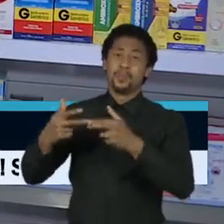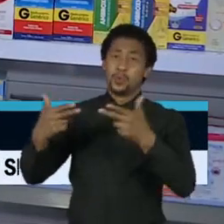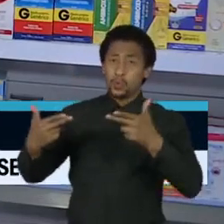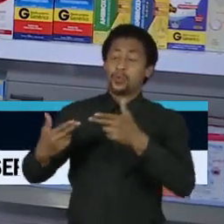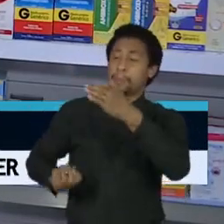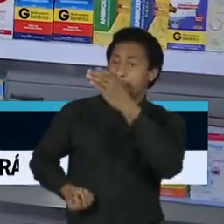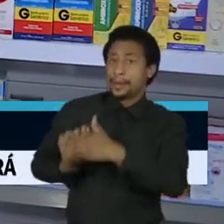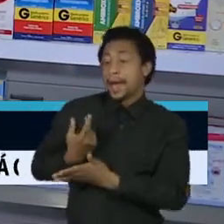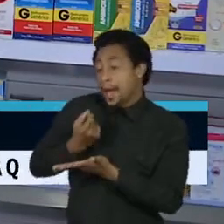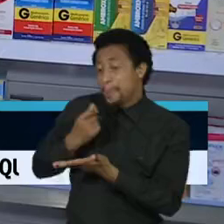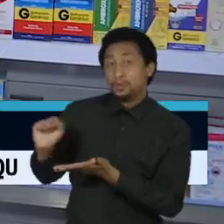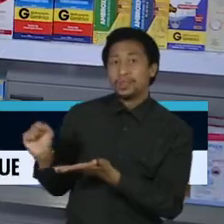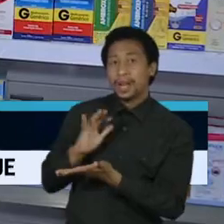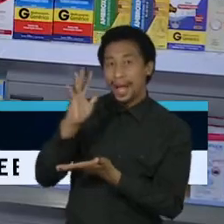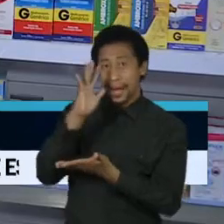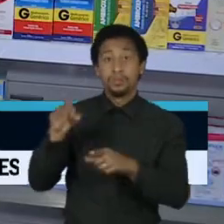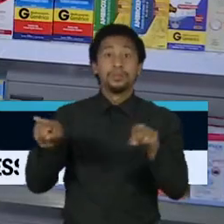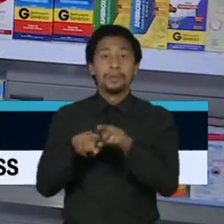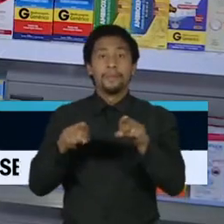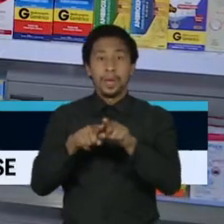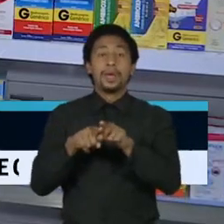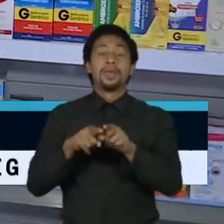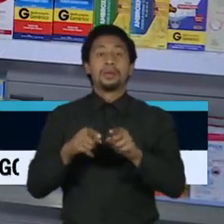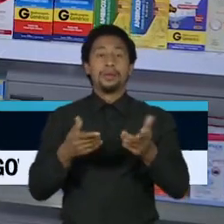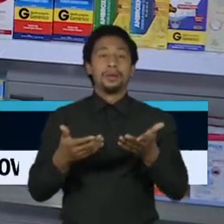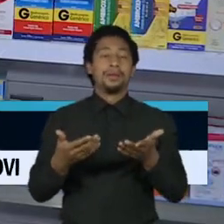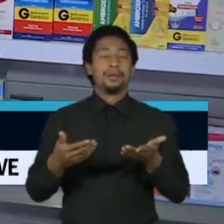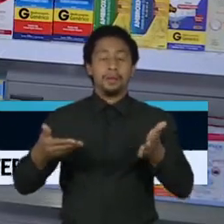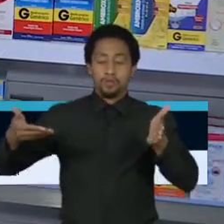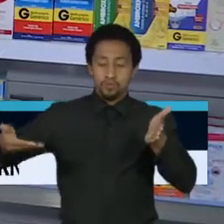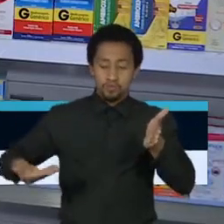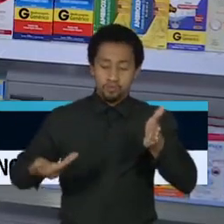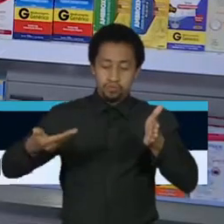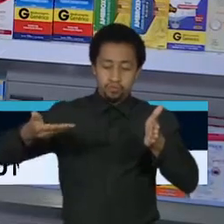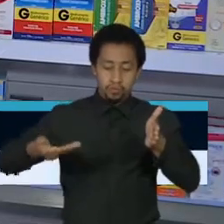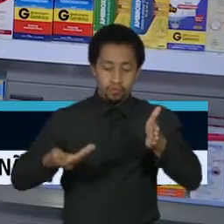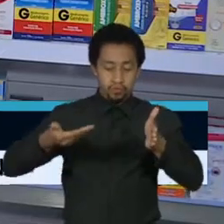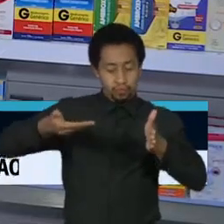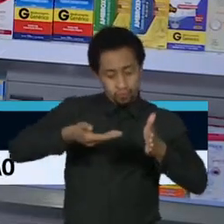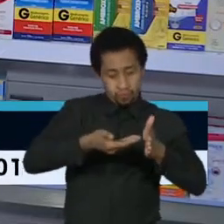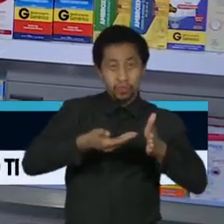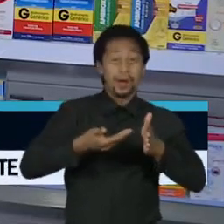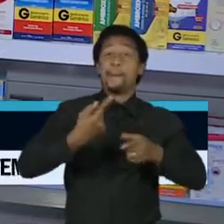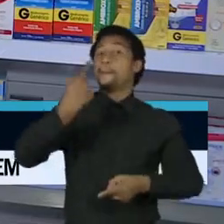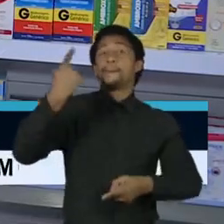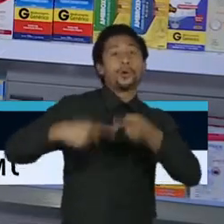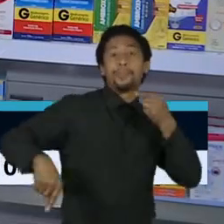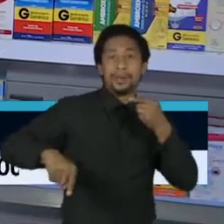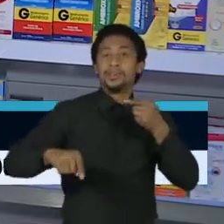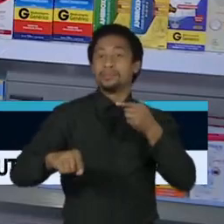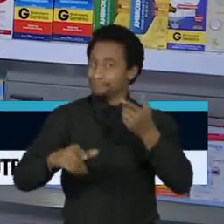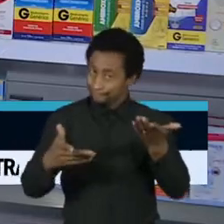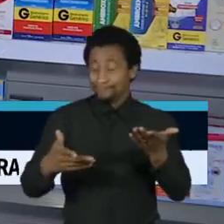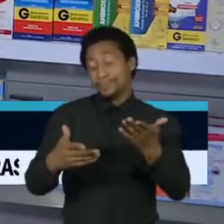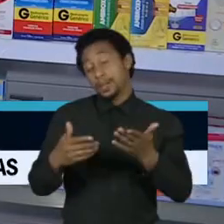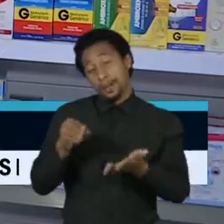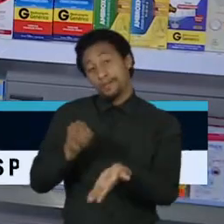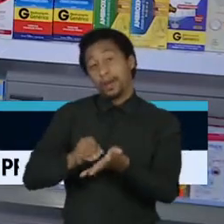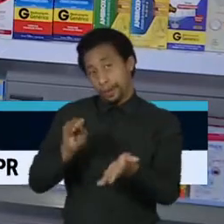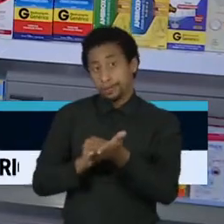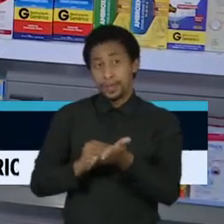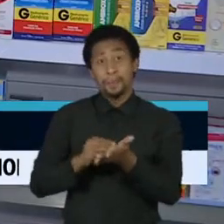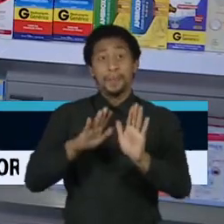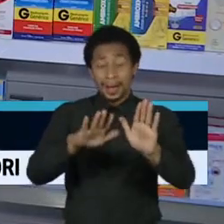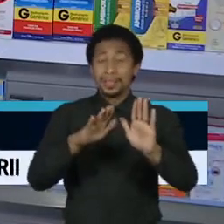e dificuldade de liberação nos portos. A Federação Nacional dos Farmacêuticos diz que o problema principal é a opção do